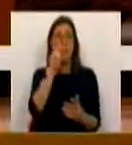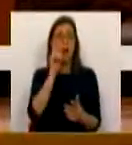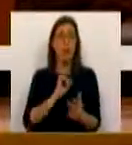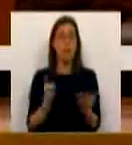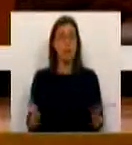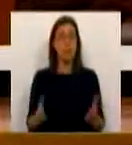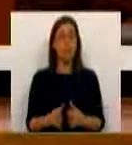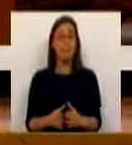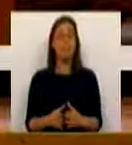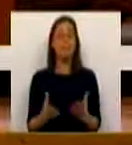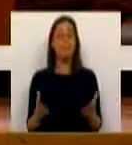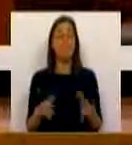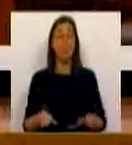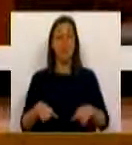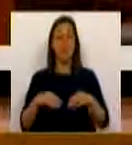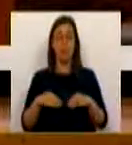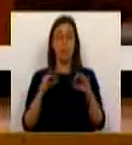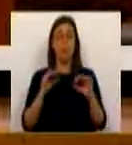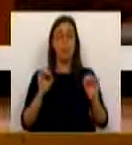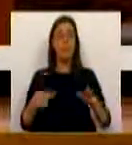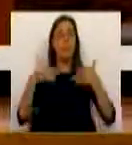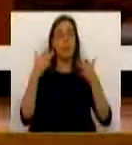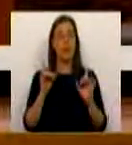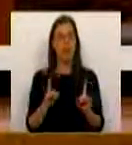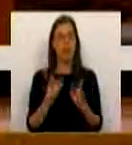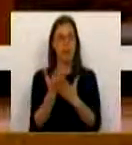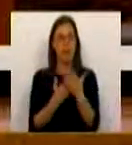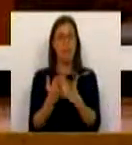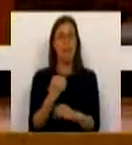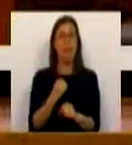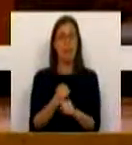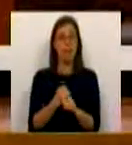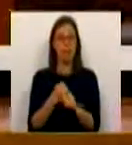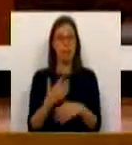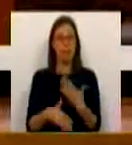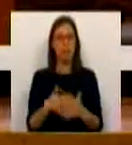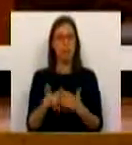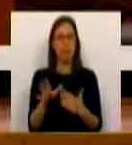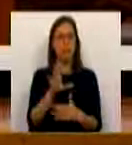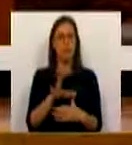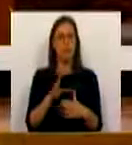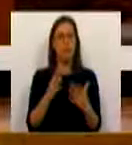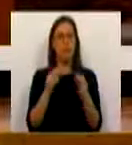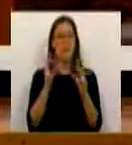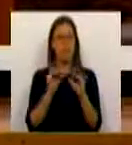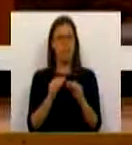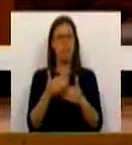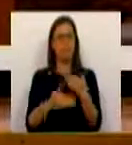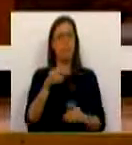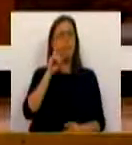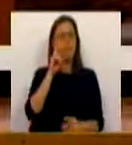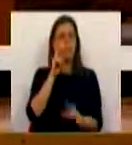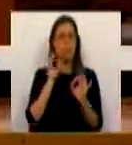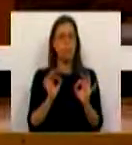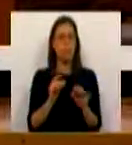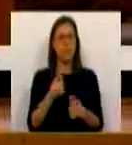mulheres e homens, assumida como prioridade, e um mercado de trabalho a funcionar de forma regrada,